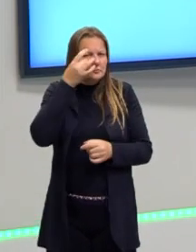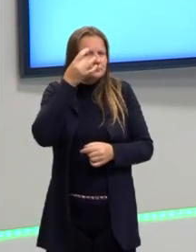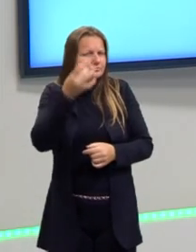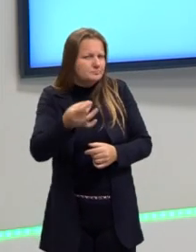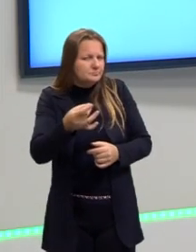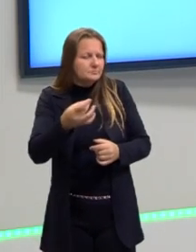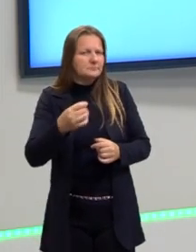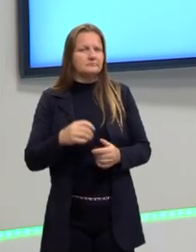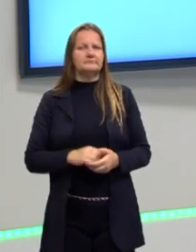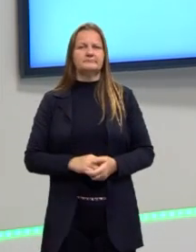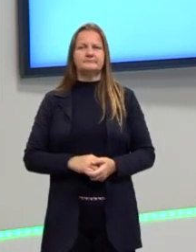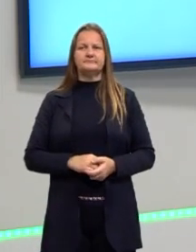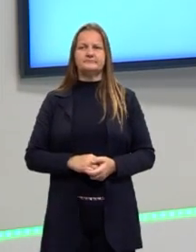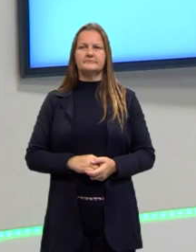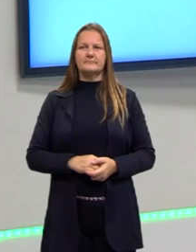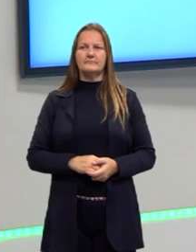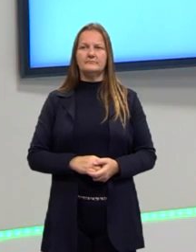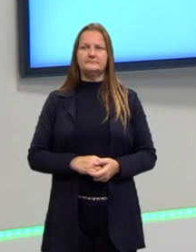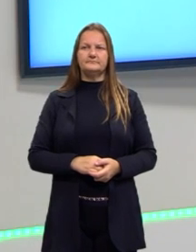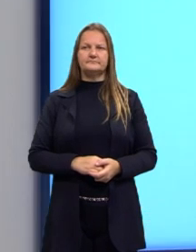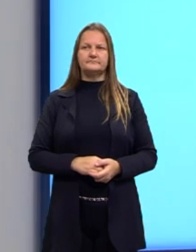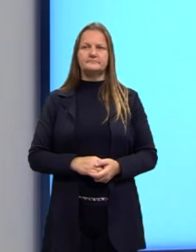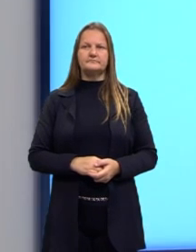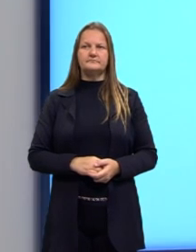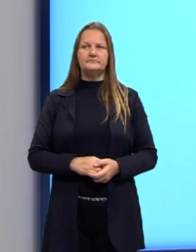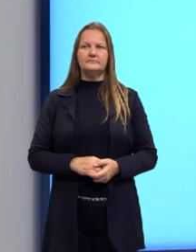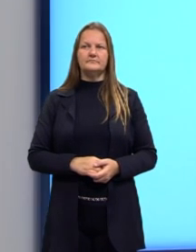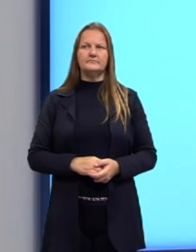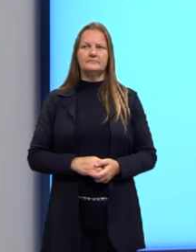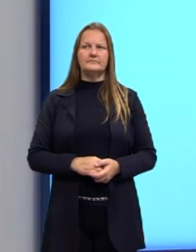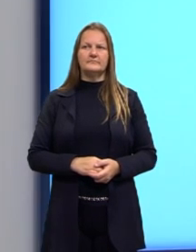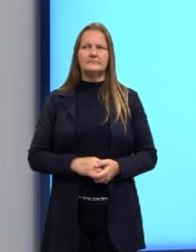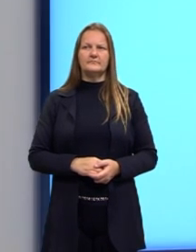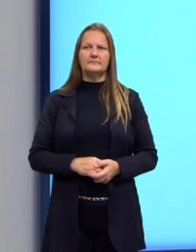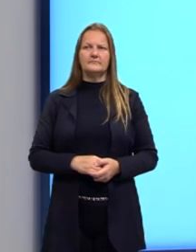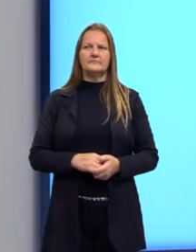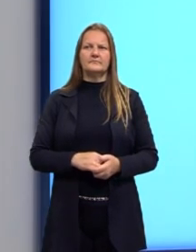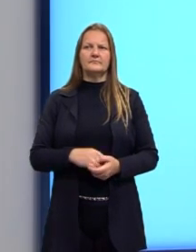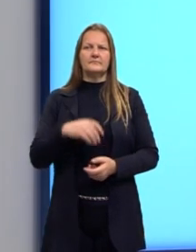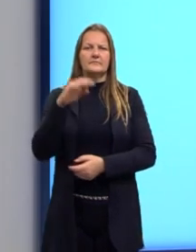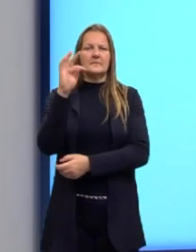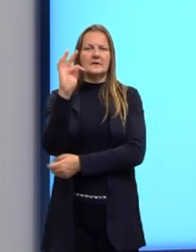nesse tipo de coisa certo Então olha só Daí